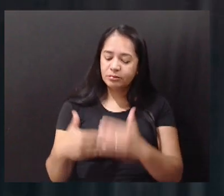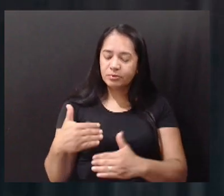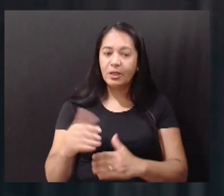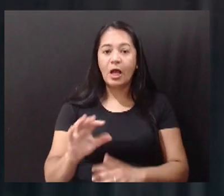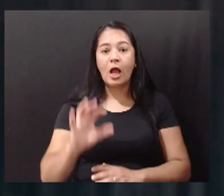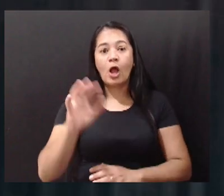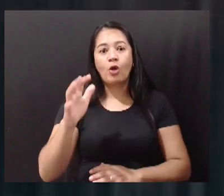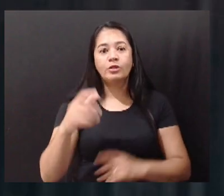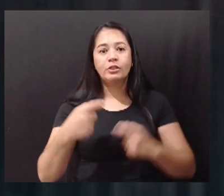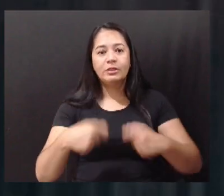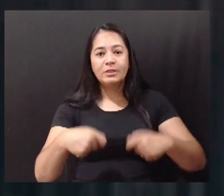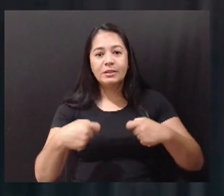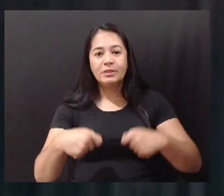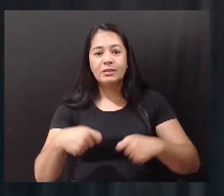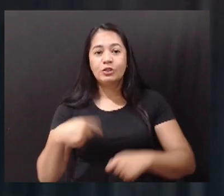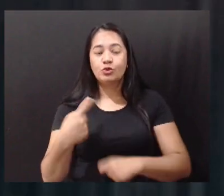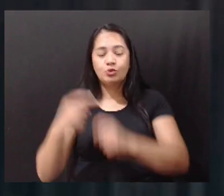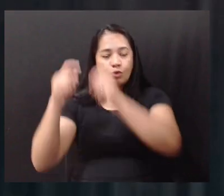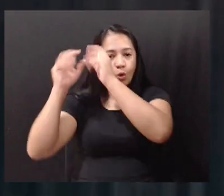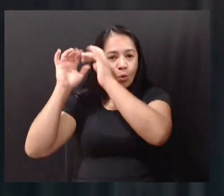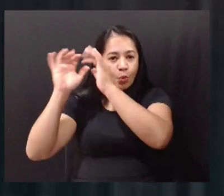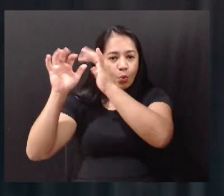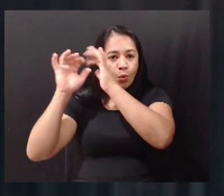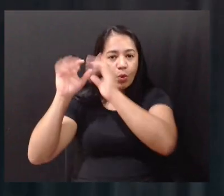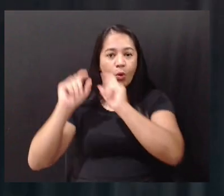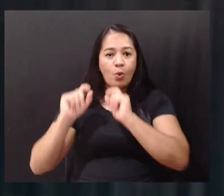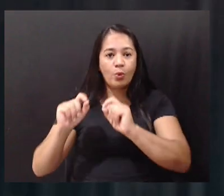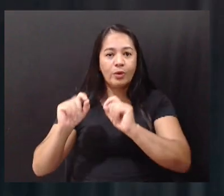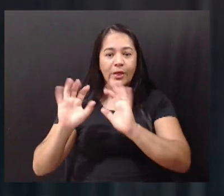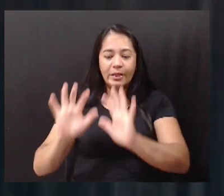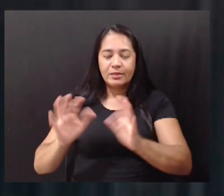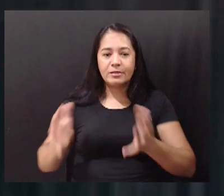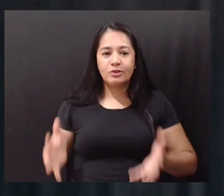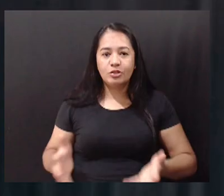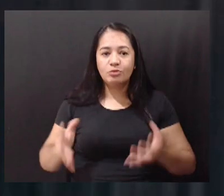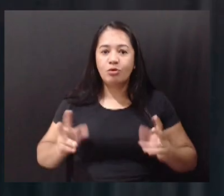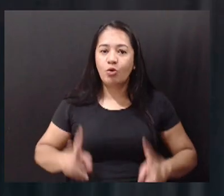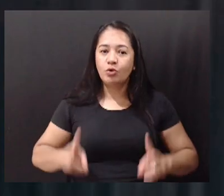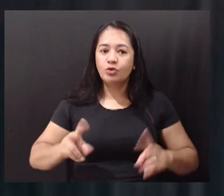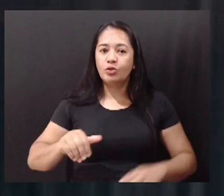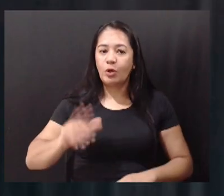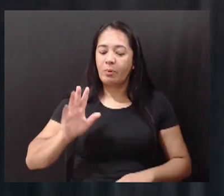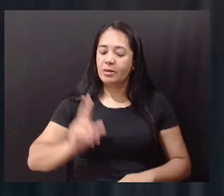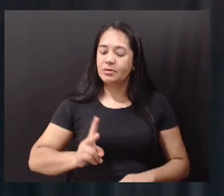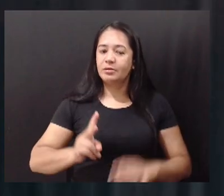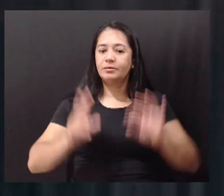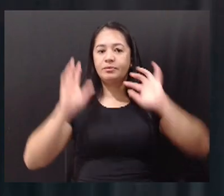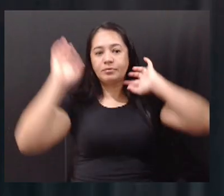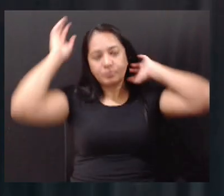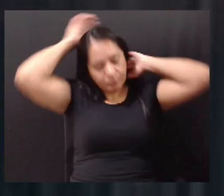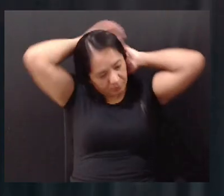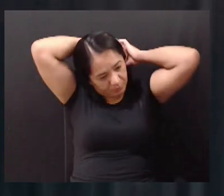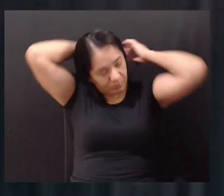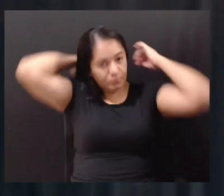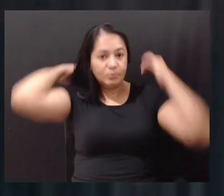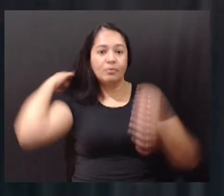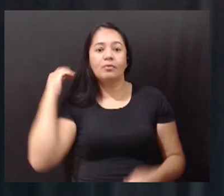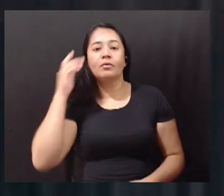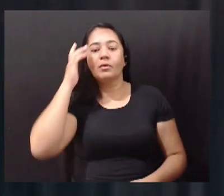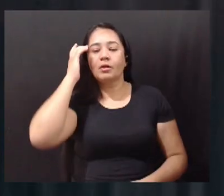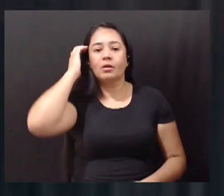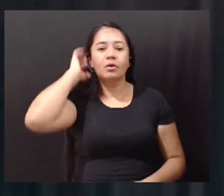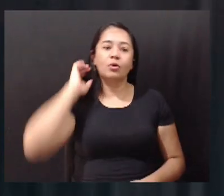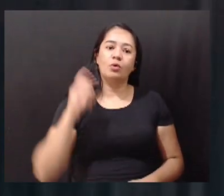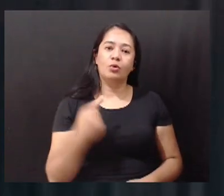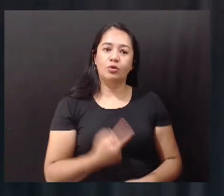necessidade no nosso cérebro de que esse estímulo se mantenha cada vez mais constante, que é um processo que hoje em dia a gente sabe que é muito parecido